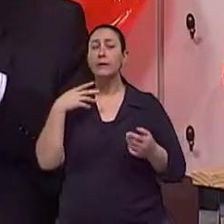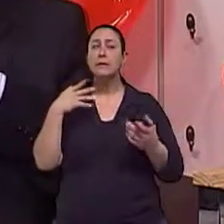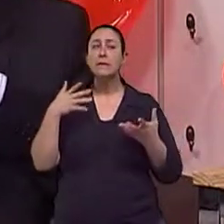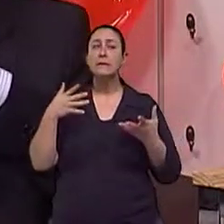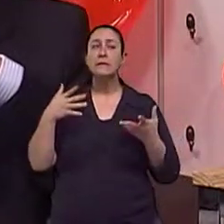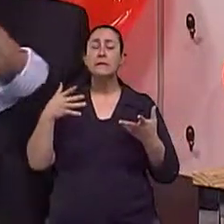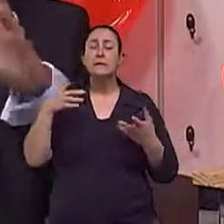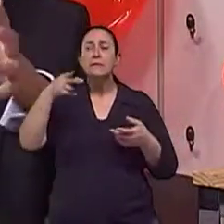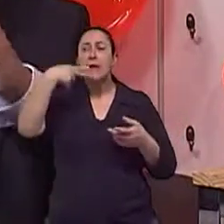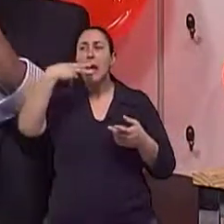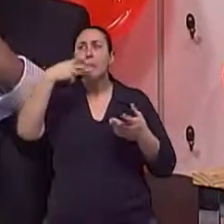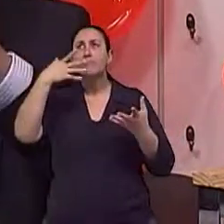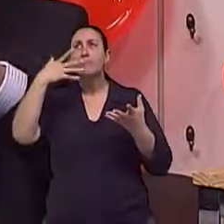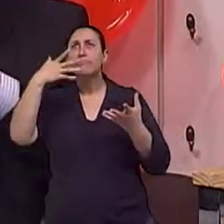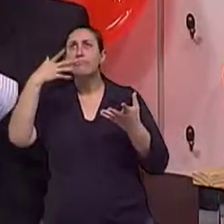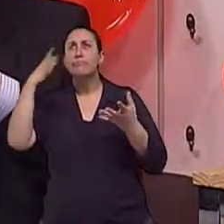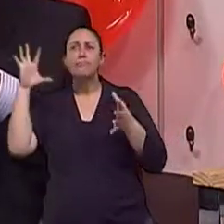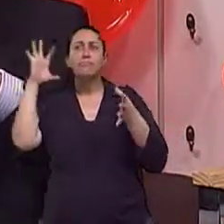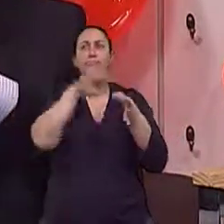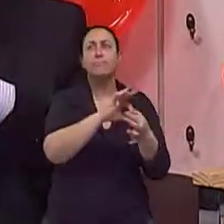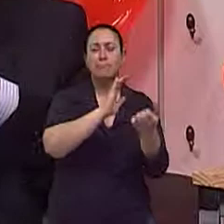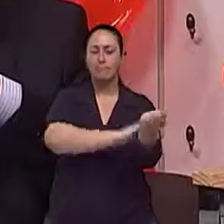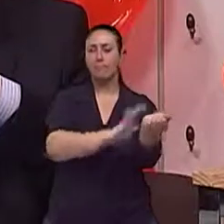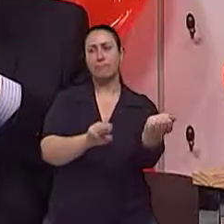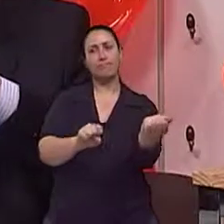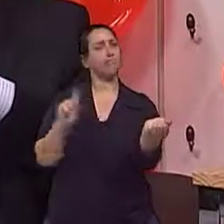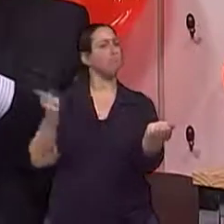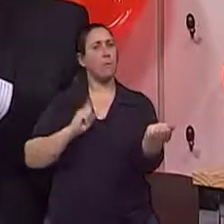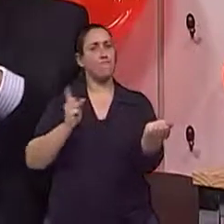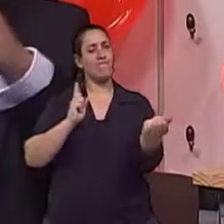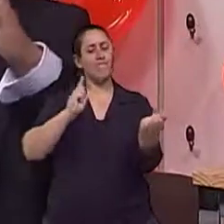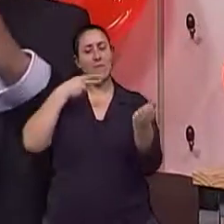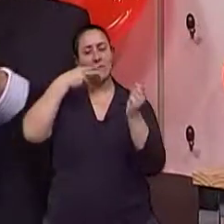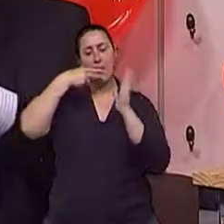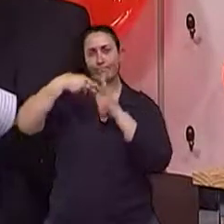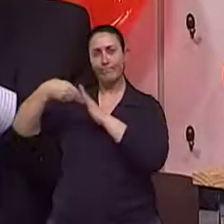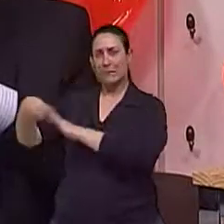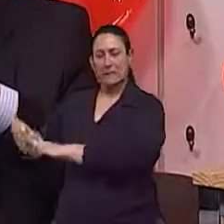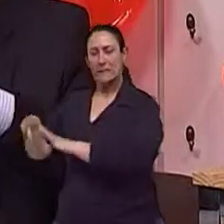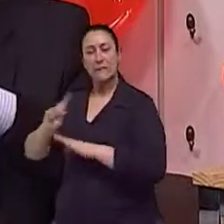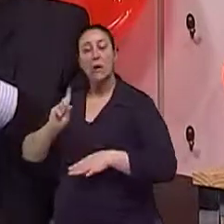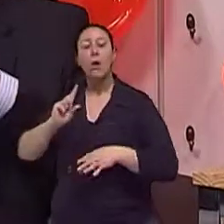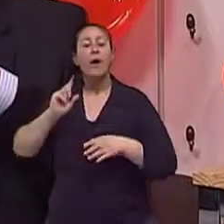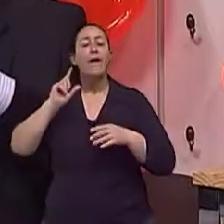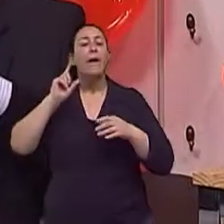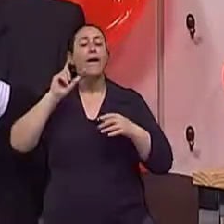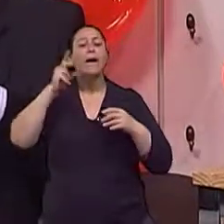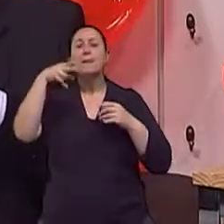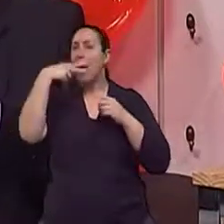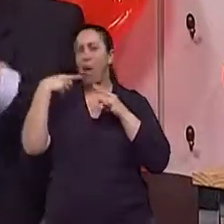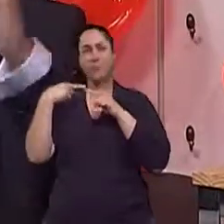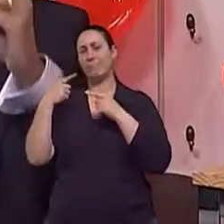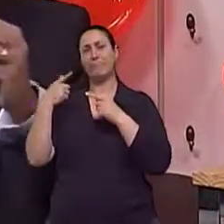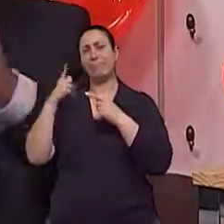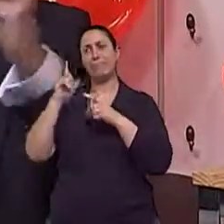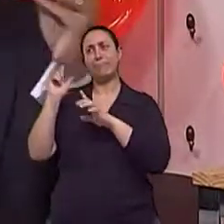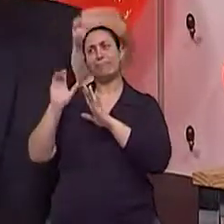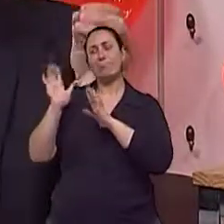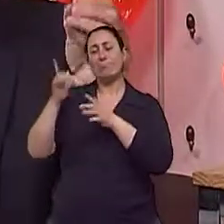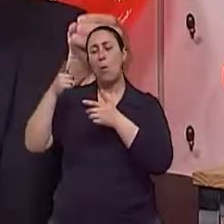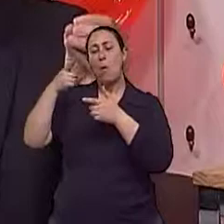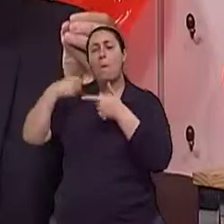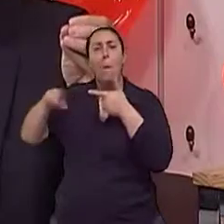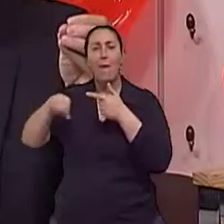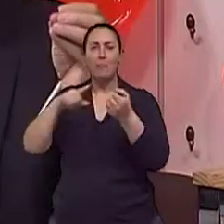efeito não tem efeito associativo com a hipertensão ele não aumenta a pressão O que ocorre desse gás assim a pessoa quer hipertensa que